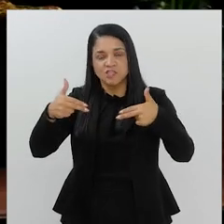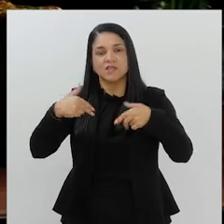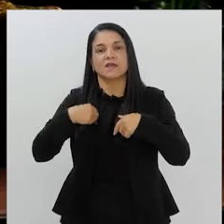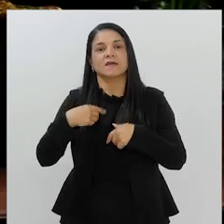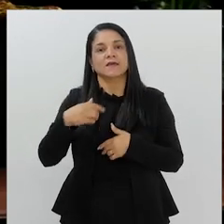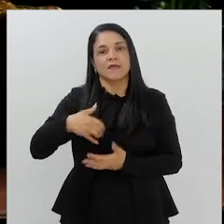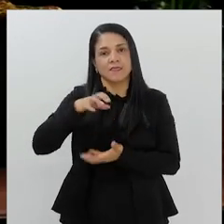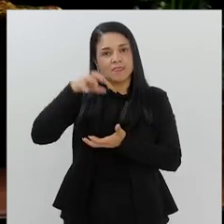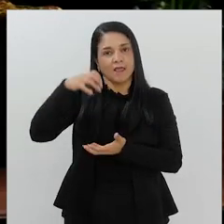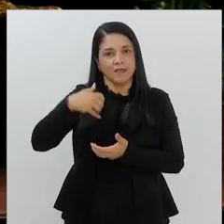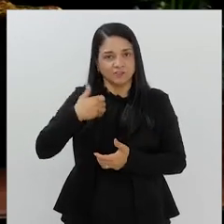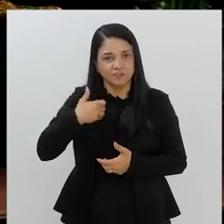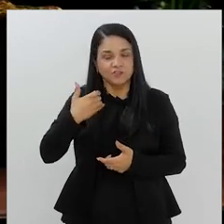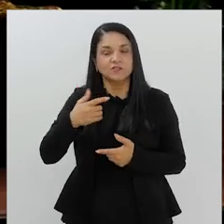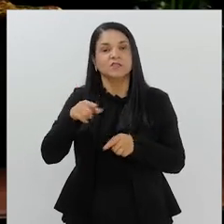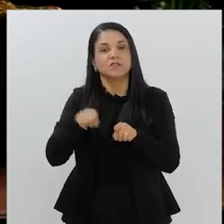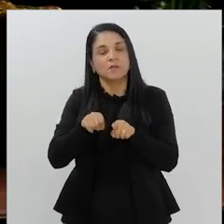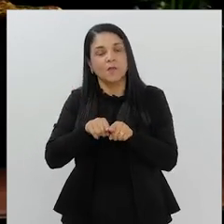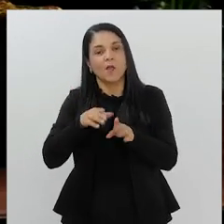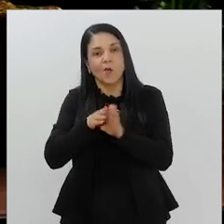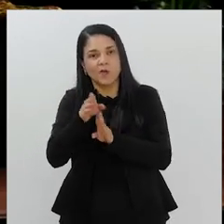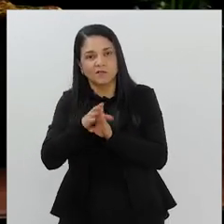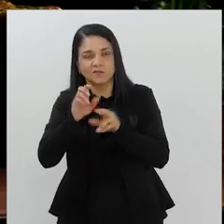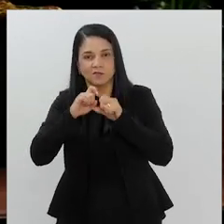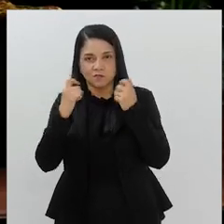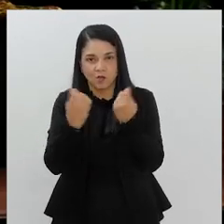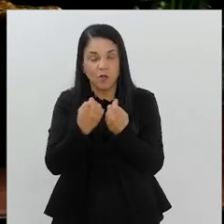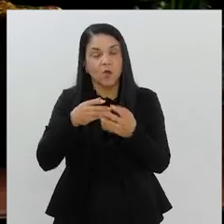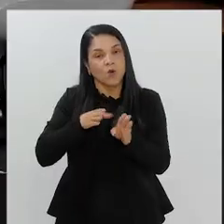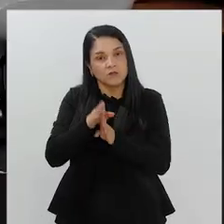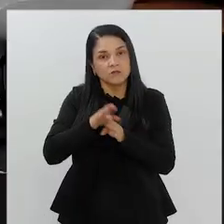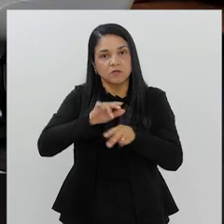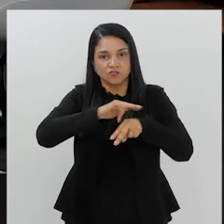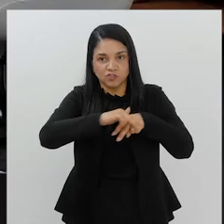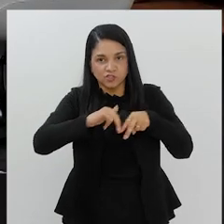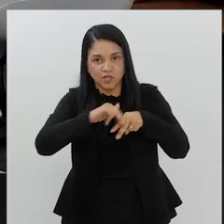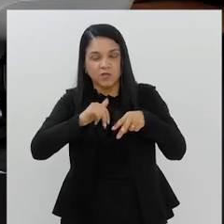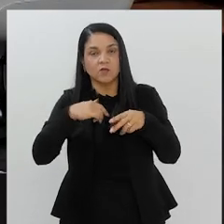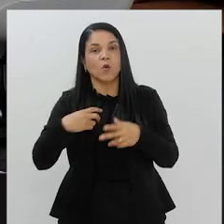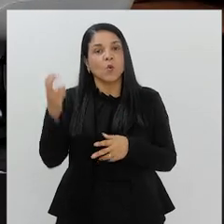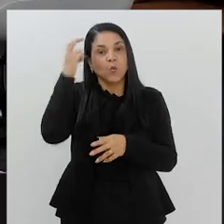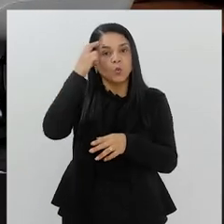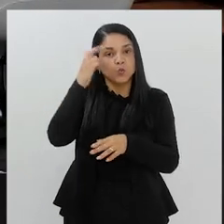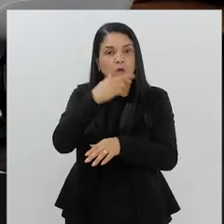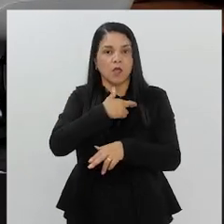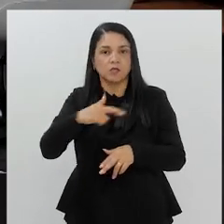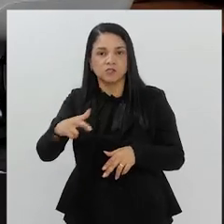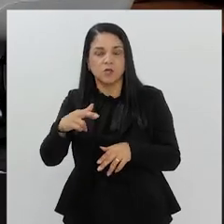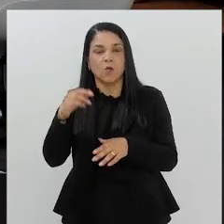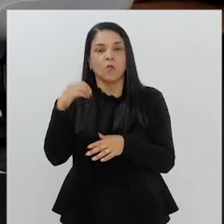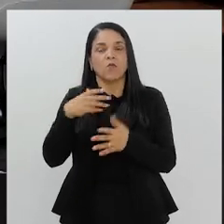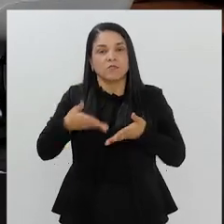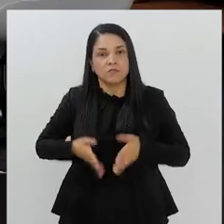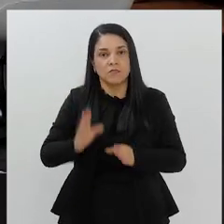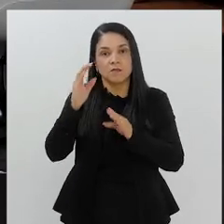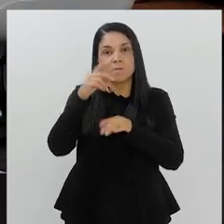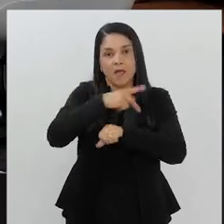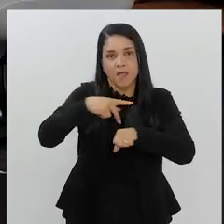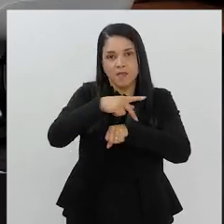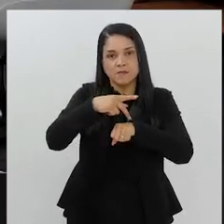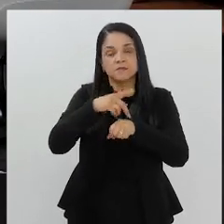etnia idade deficiência orientação sexual orientação de gênero territorialidade cultura religião